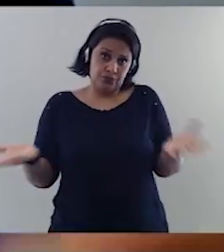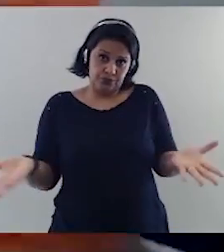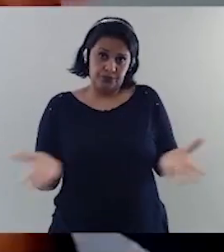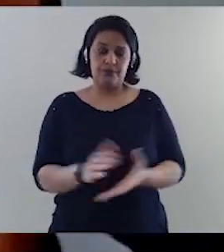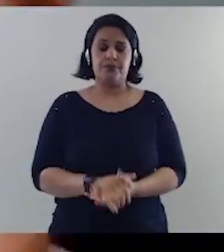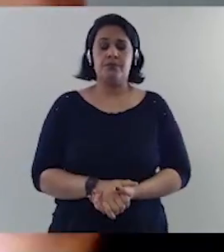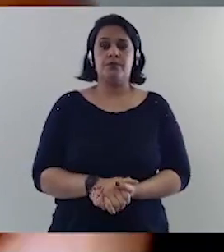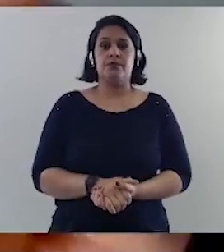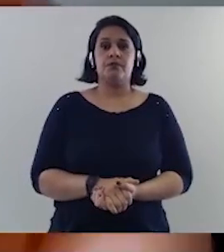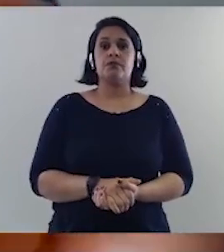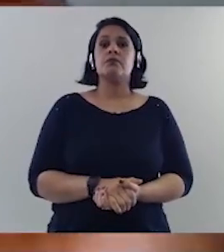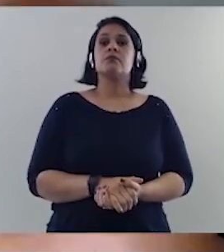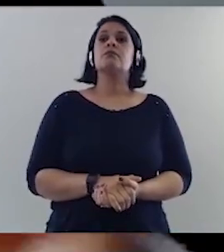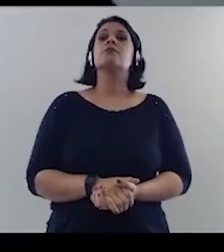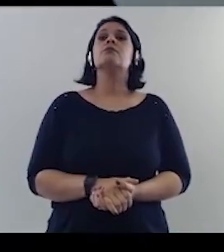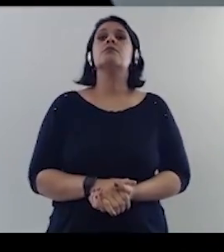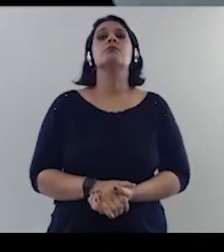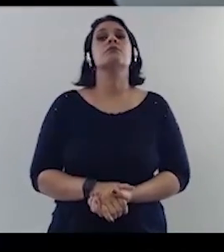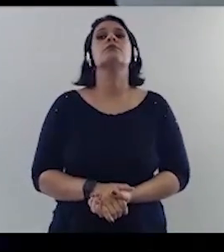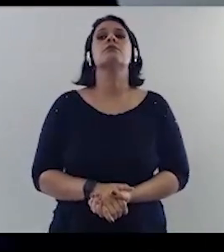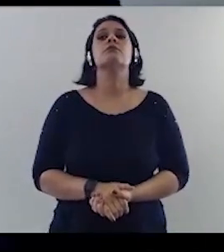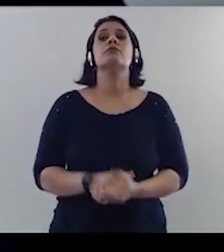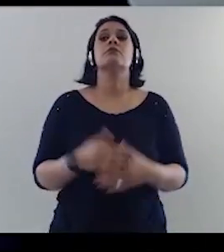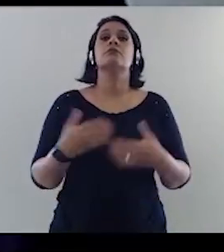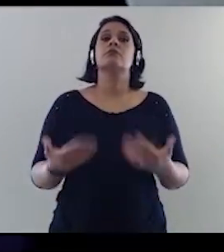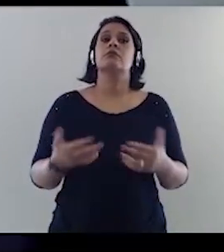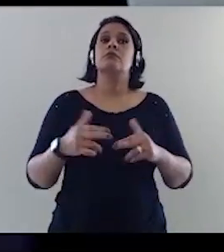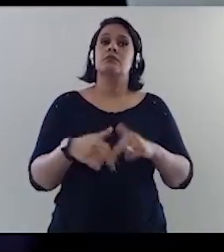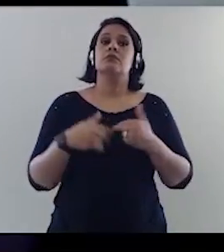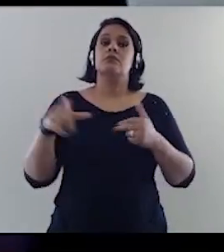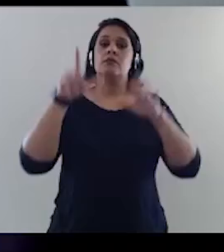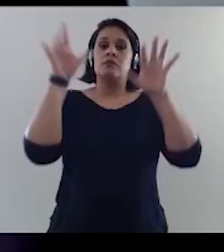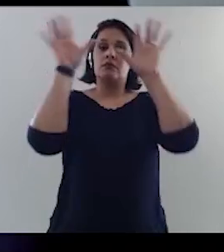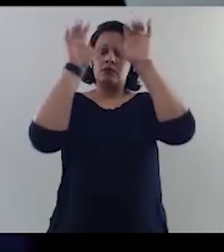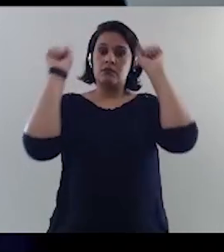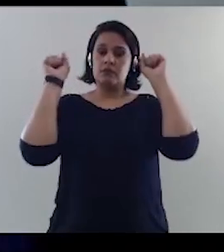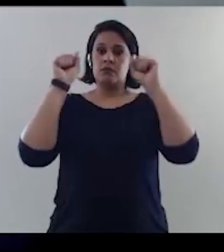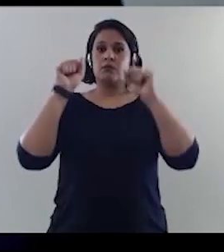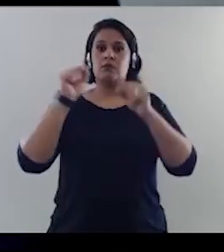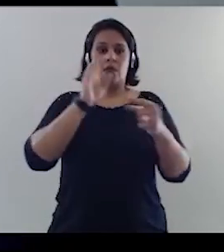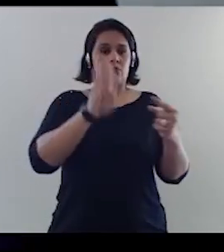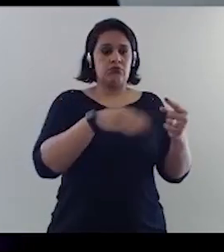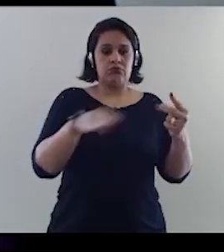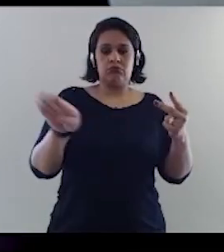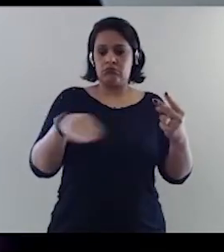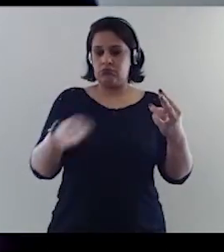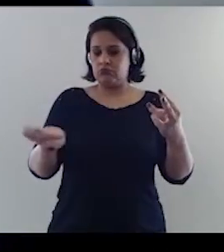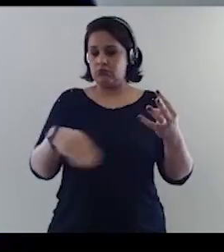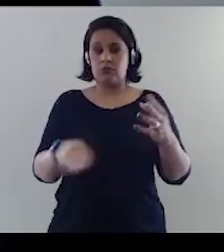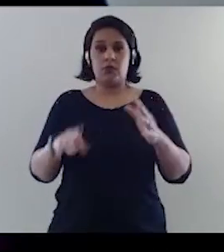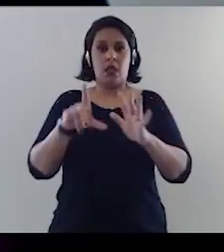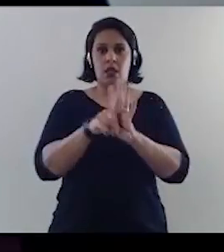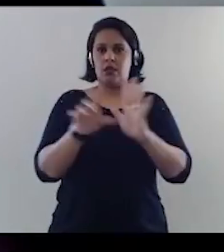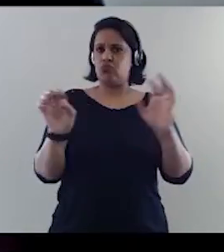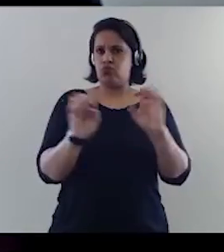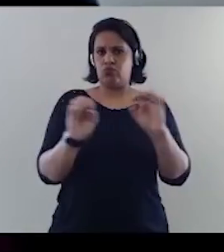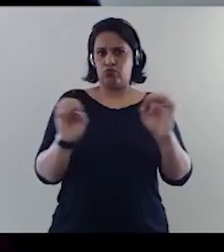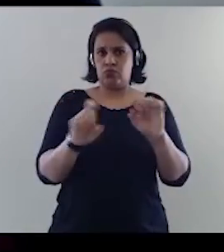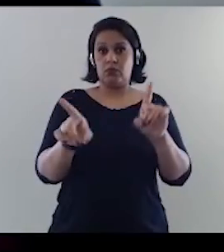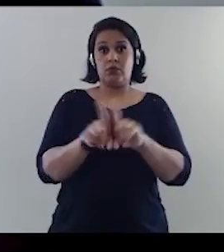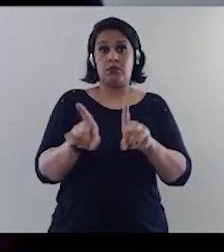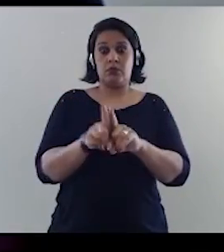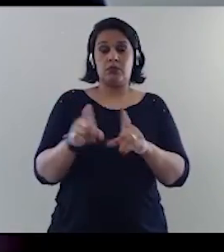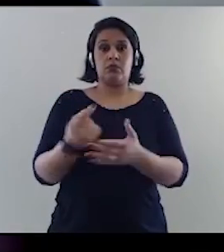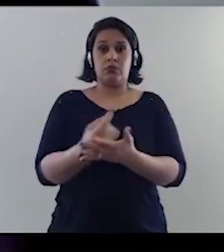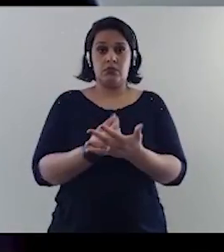Claro que, em função disto, o Tribunal não invalidou várias leis restritivas e mesmo relativamente a um orçamento